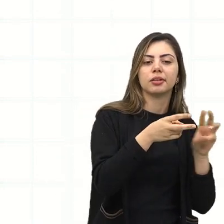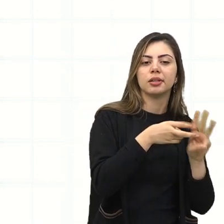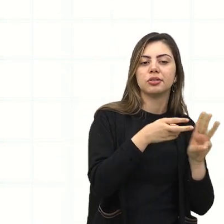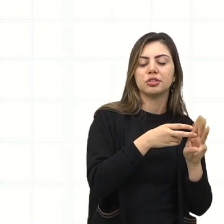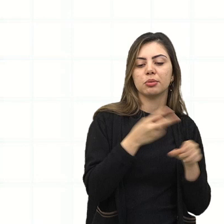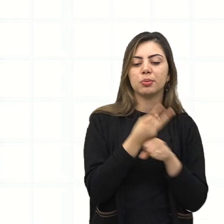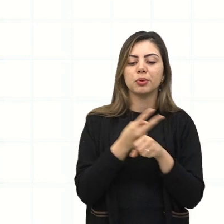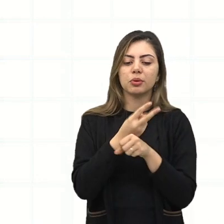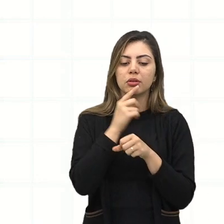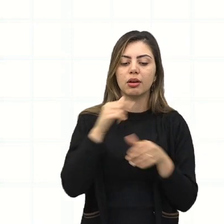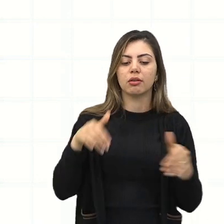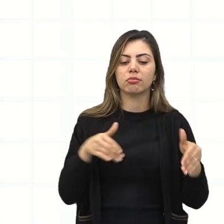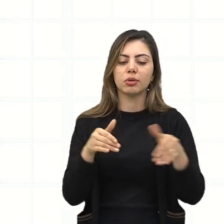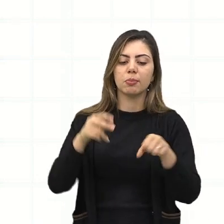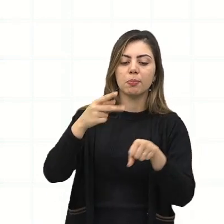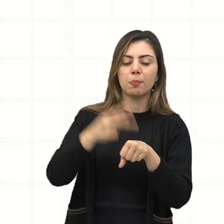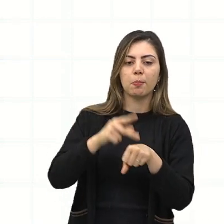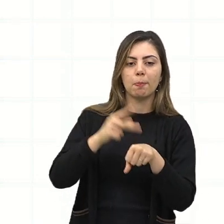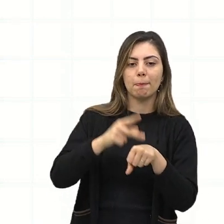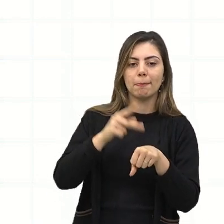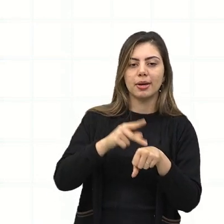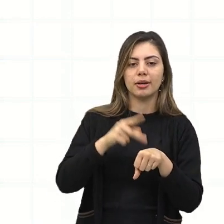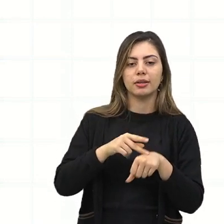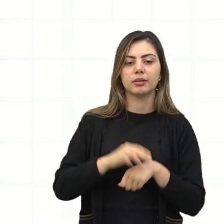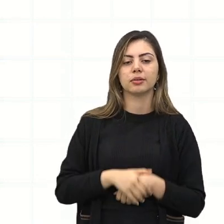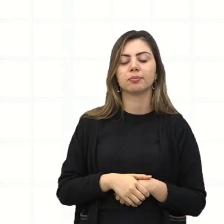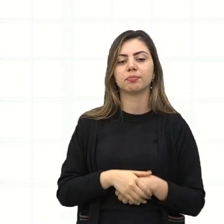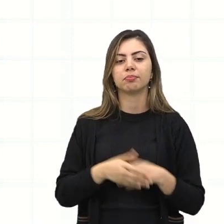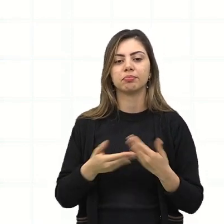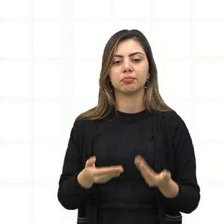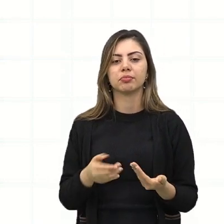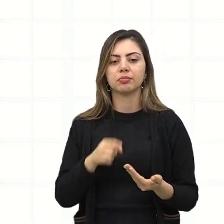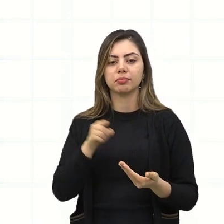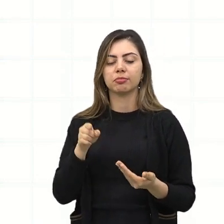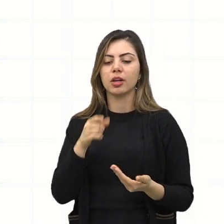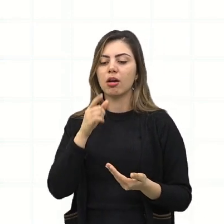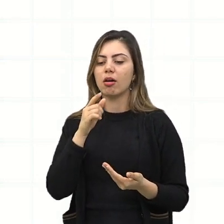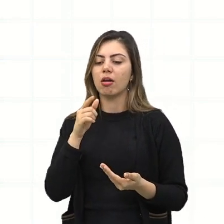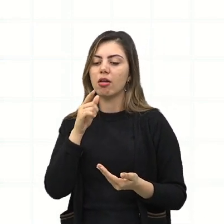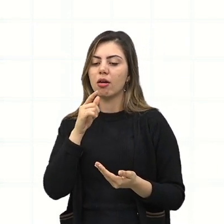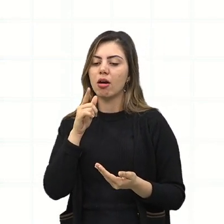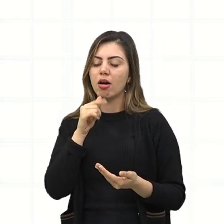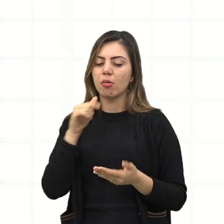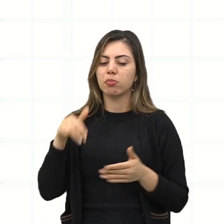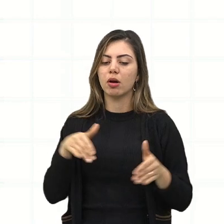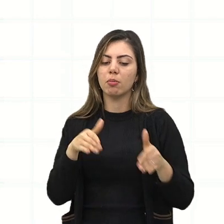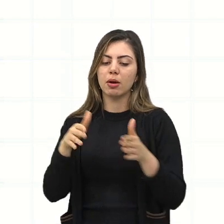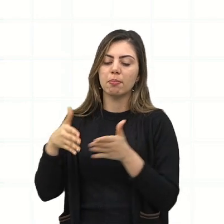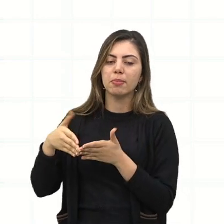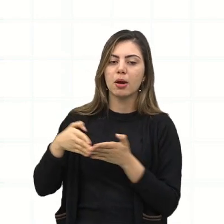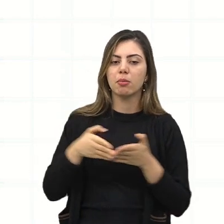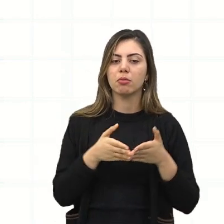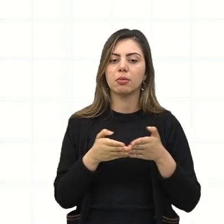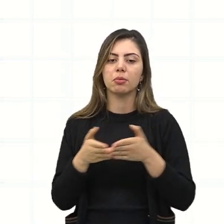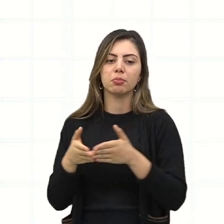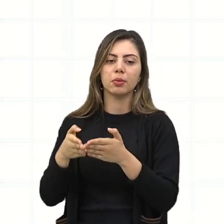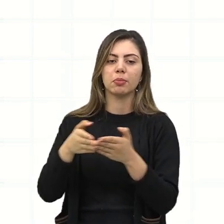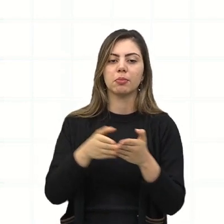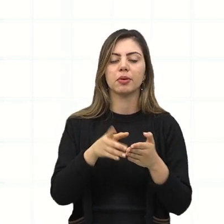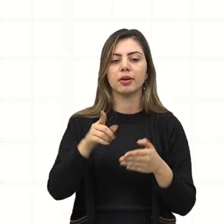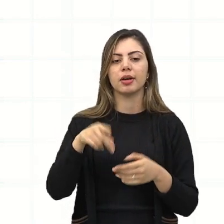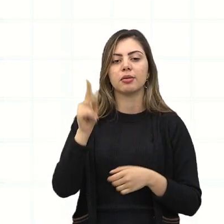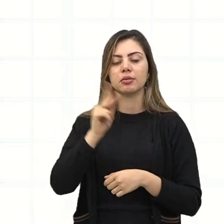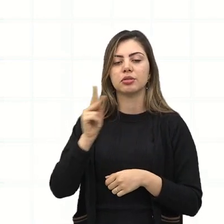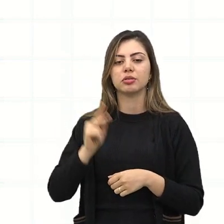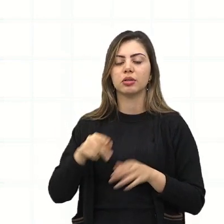Nação valente que um dia de sangue esta terra manchou. São histórias da mata, Carvajal me contou. E aqui